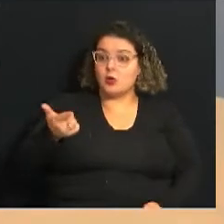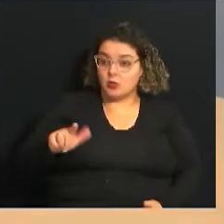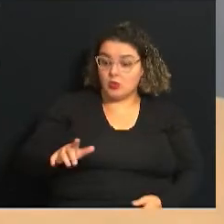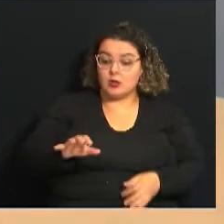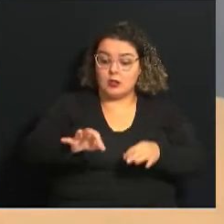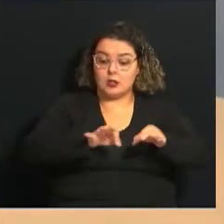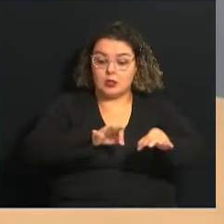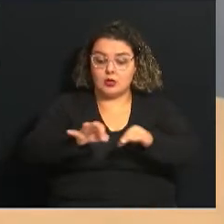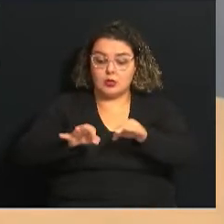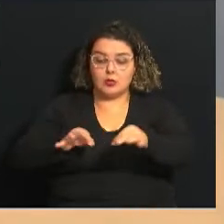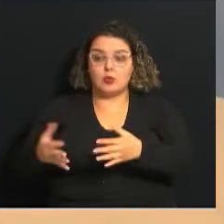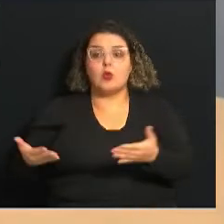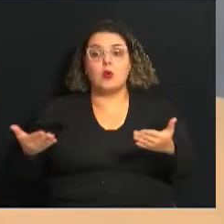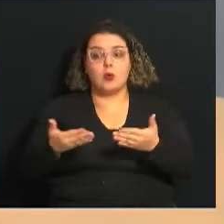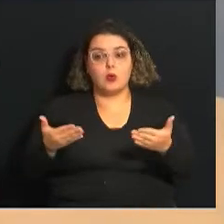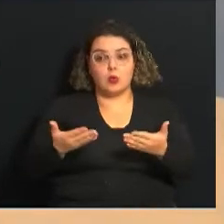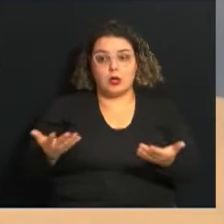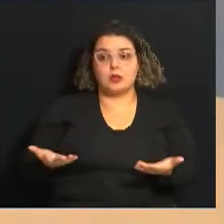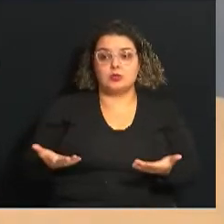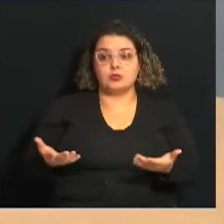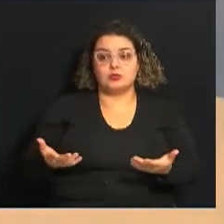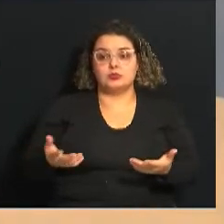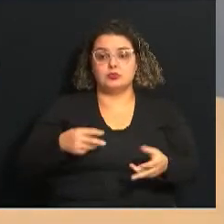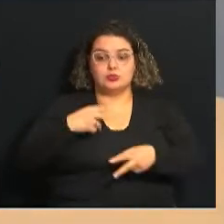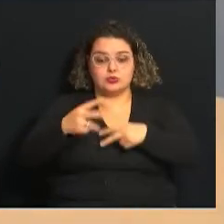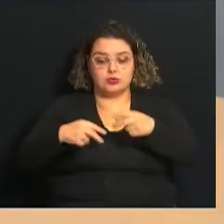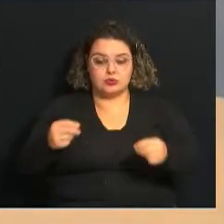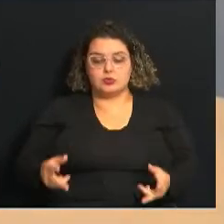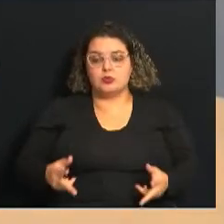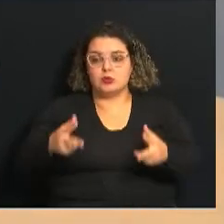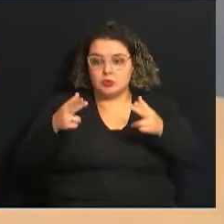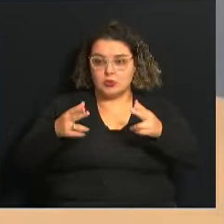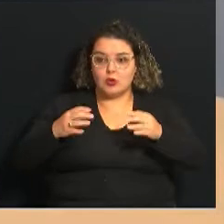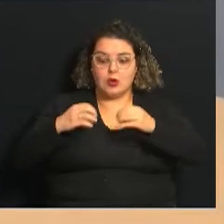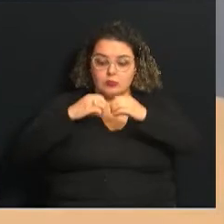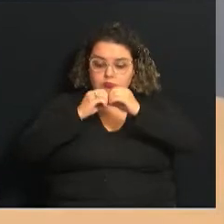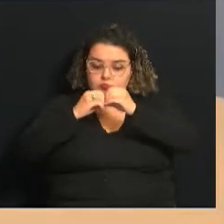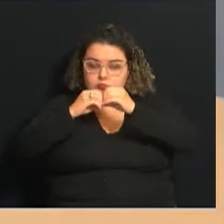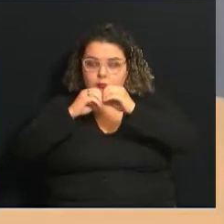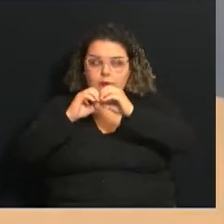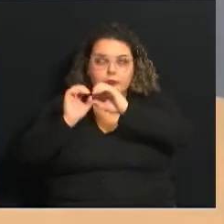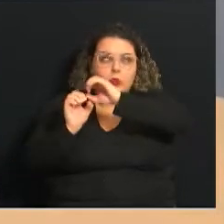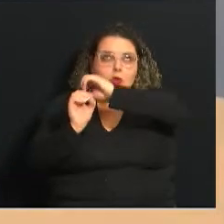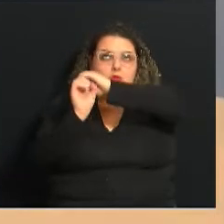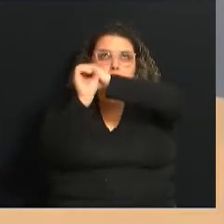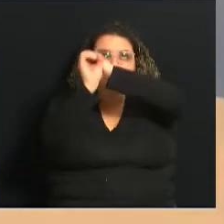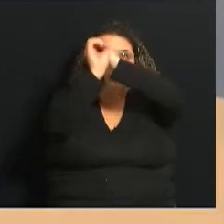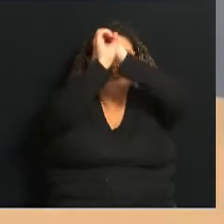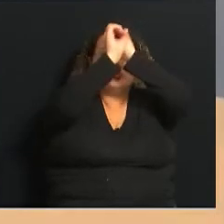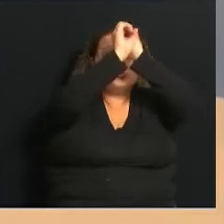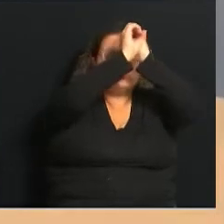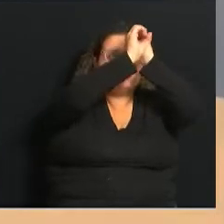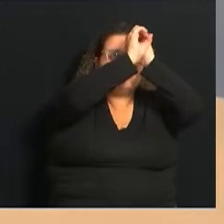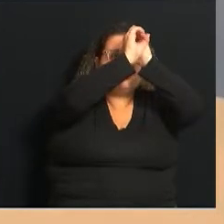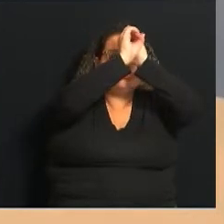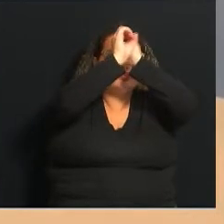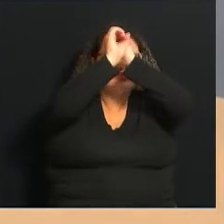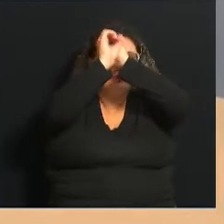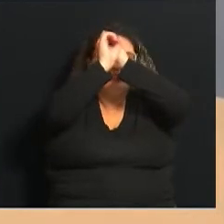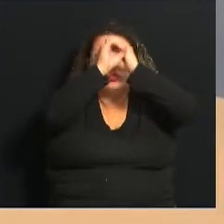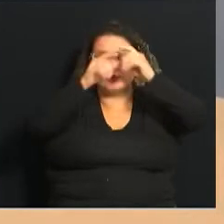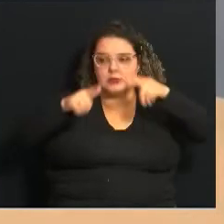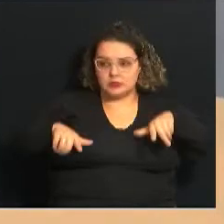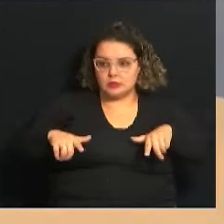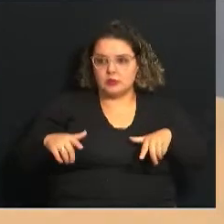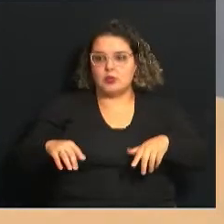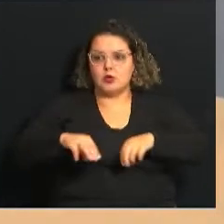programação, que hoje com a inauguração de uma estação de monitoramento de meteoros aqui na Unicamp, nesse local em que nós estamos, que é o